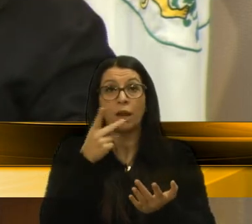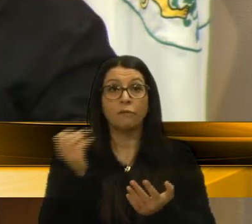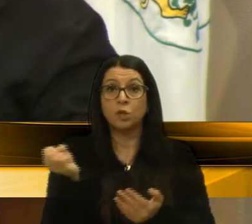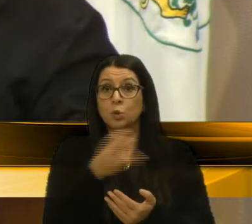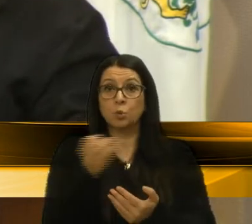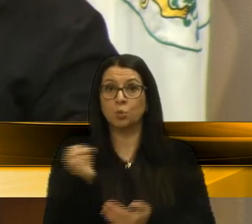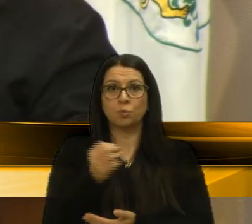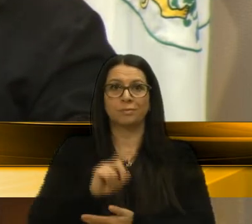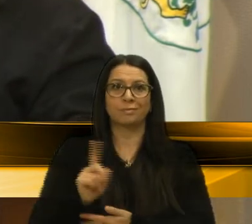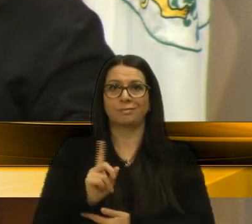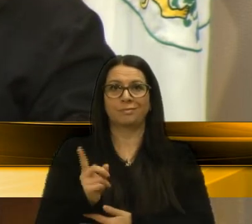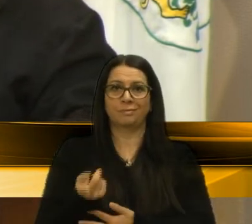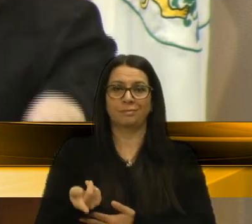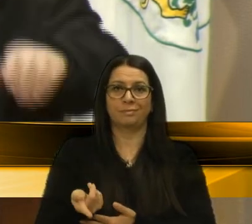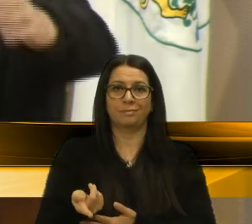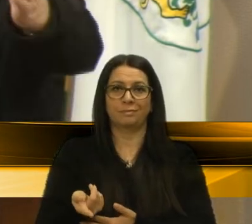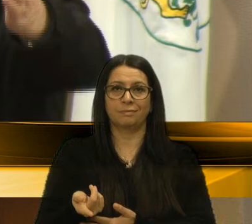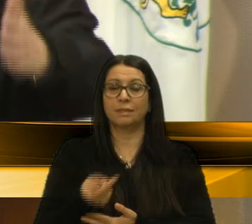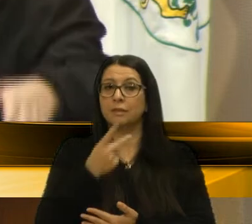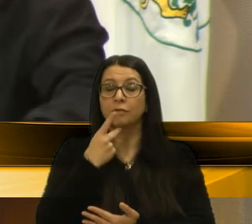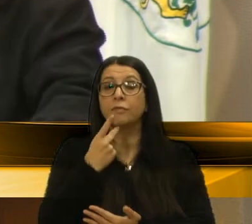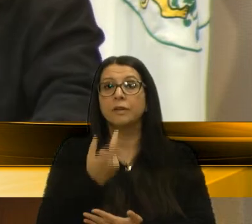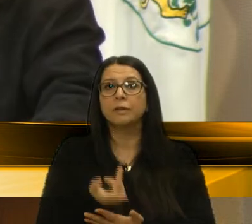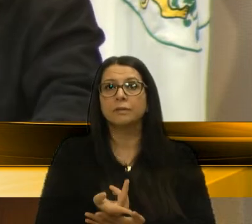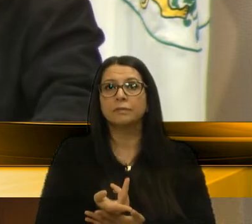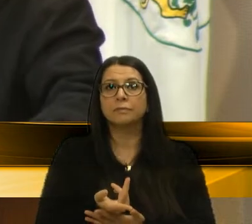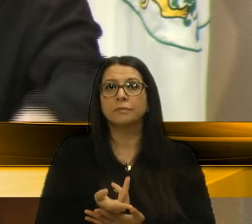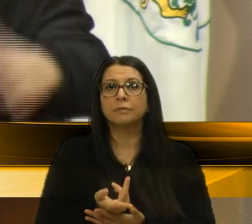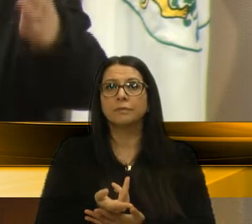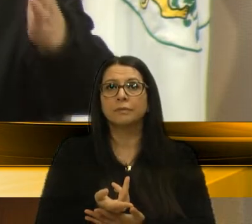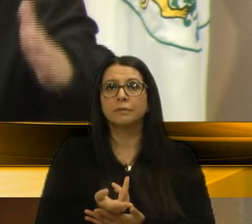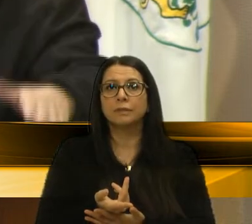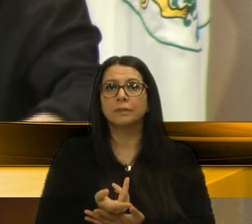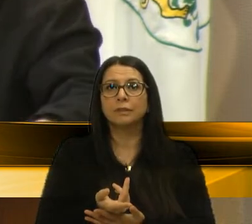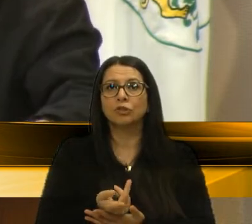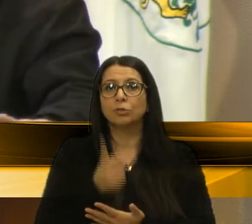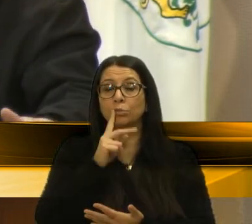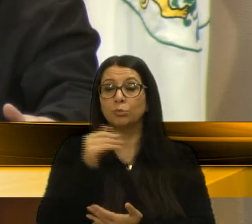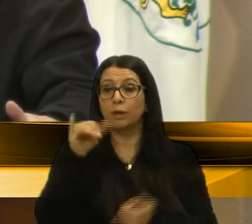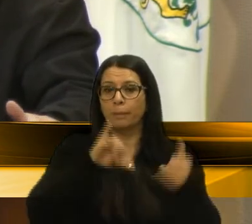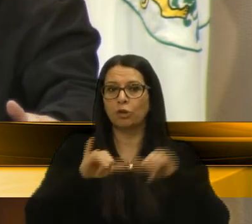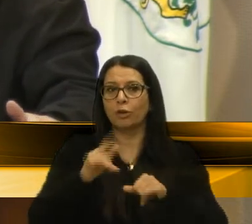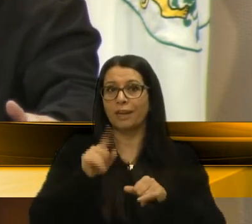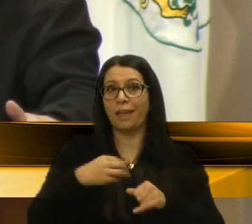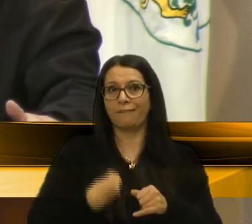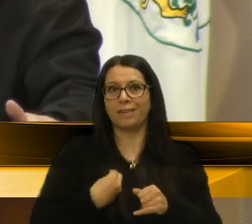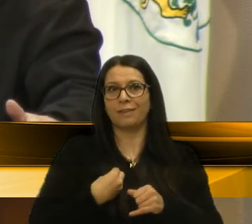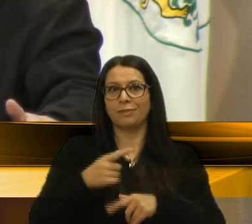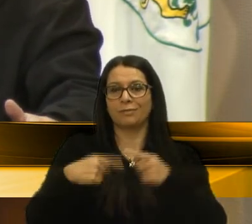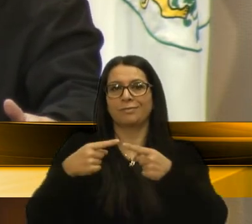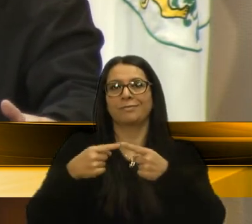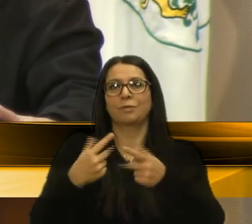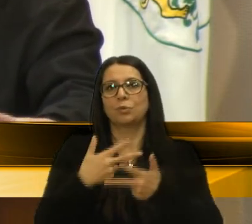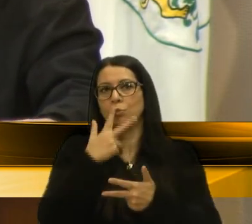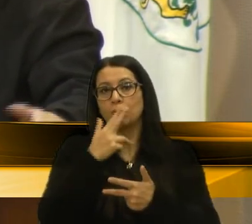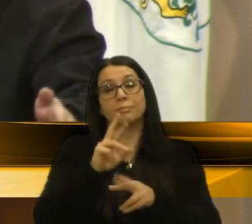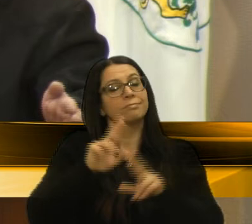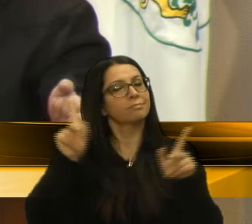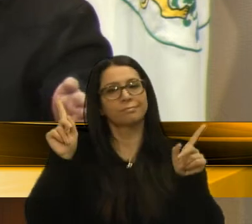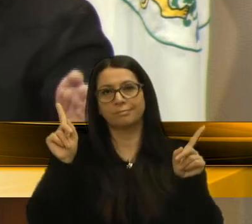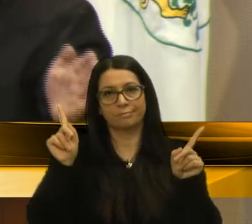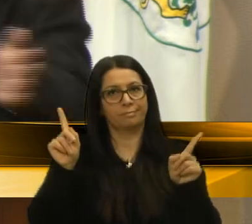inovação, né? Não se falava em laboratório vivo, né, vereador Denise? Né? Situações